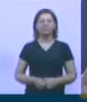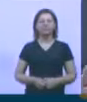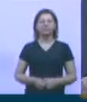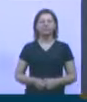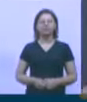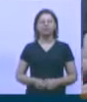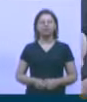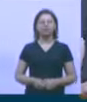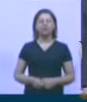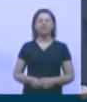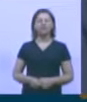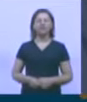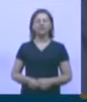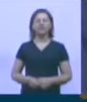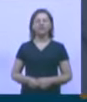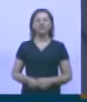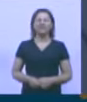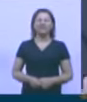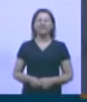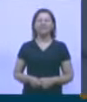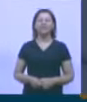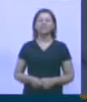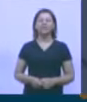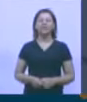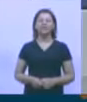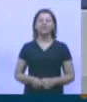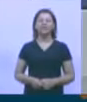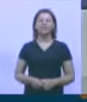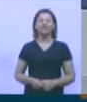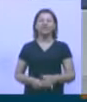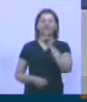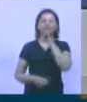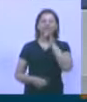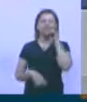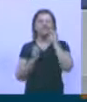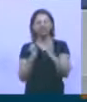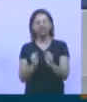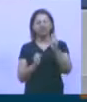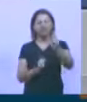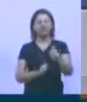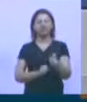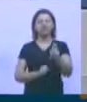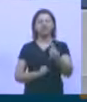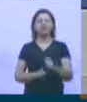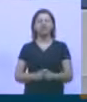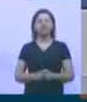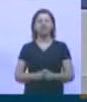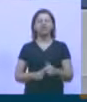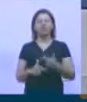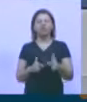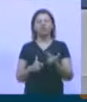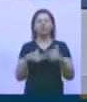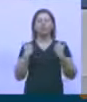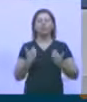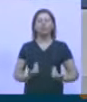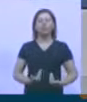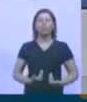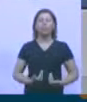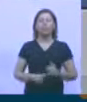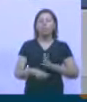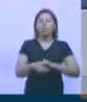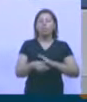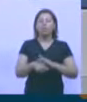physiological reason he has malaria or typhoid. Por exemplo, pode ser por uma razão também física, a pessoa teve malária ou